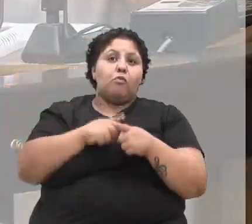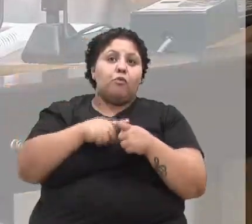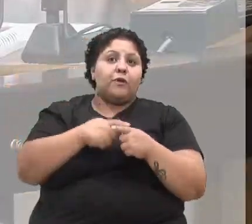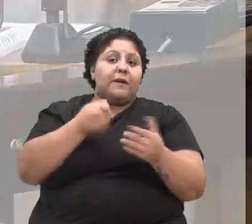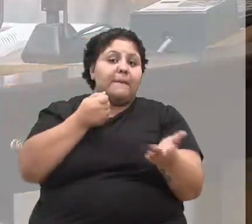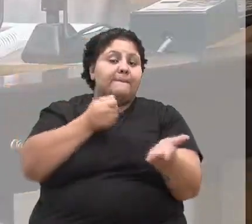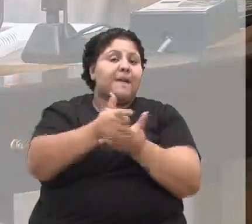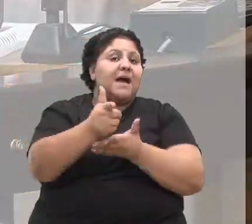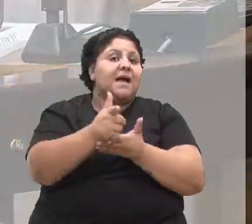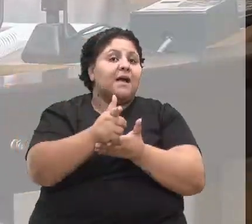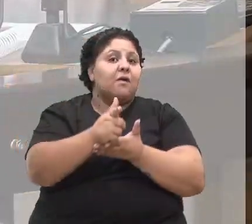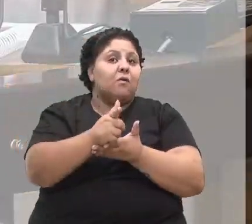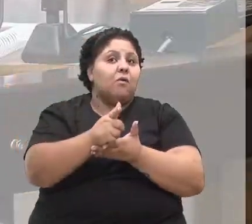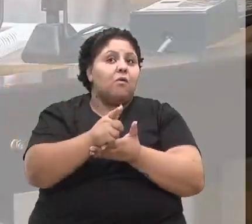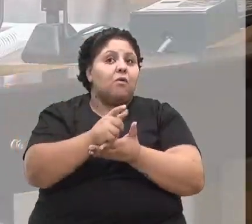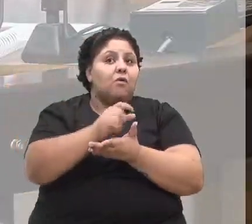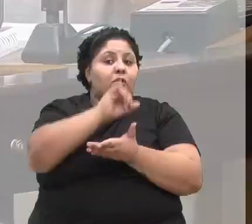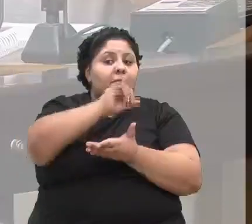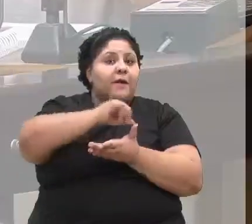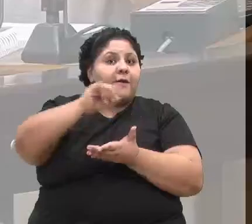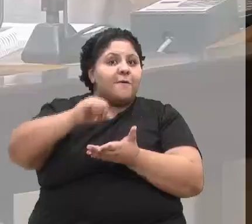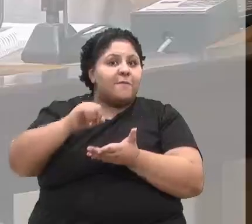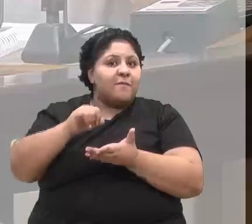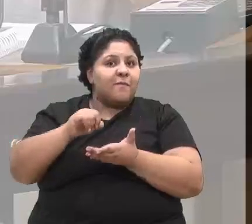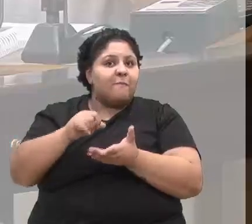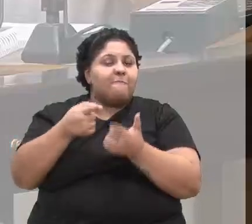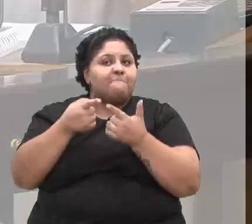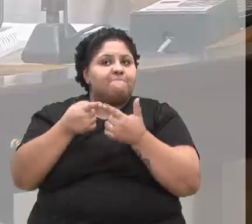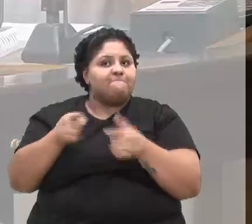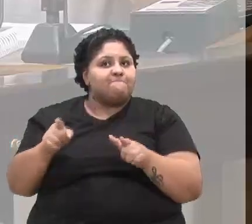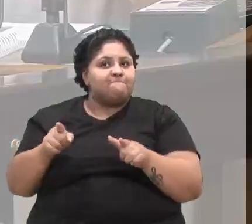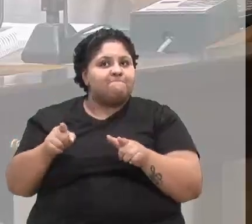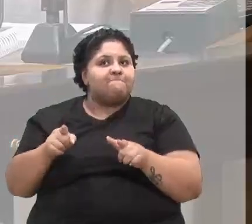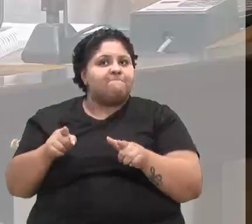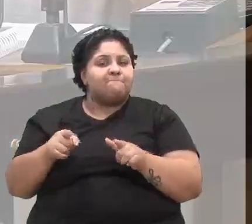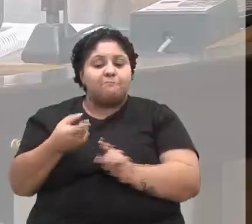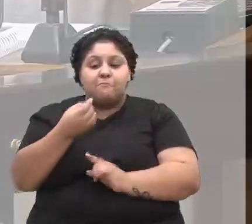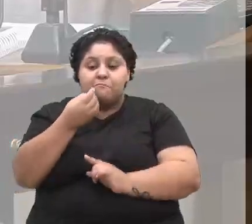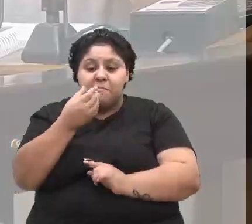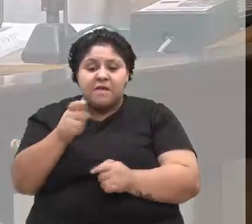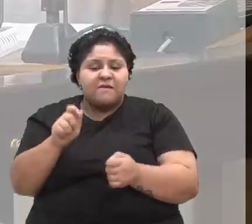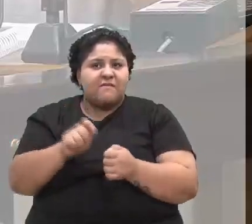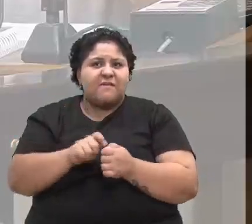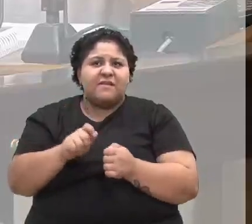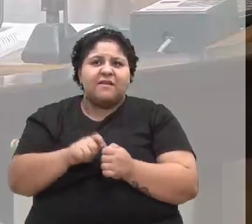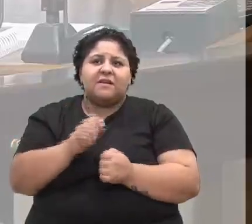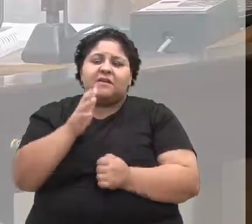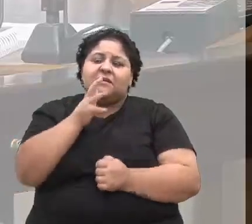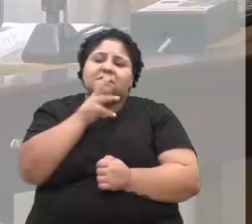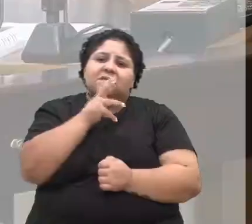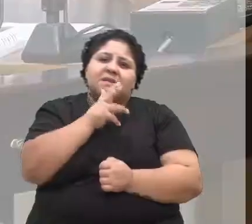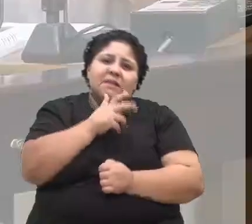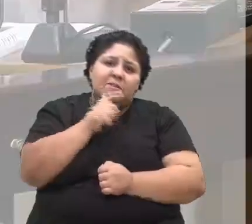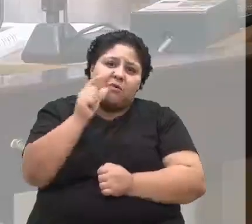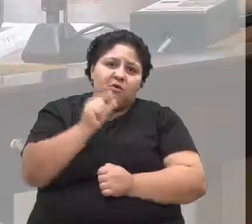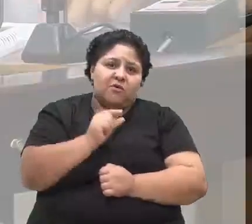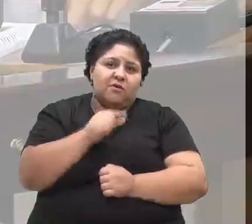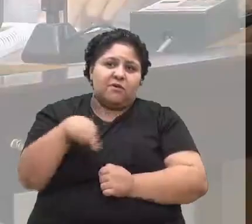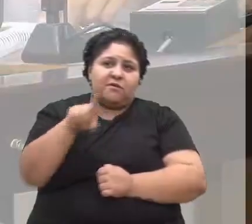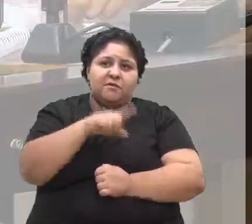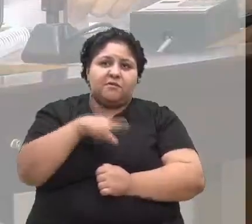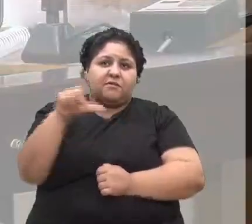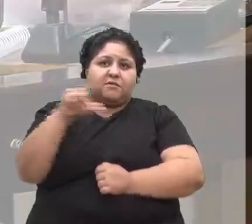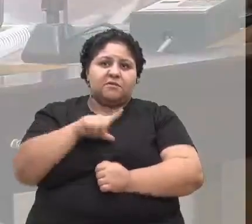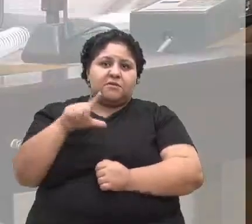impostos, eles precisam disso, mas coisas que são bem feitas, às vezes demoram um pouco, mas a gente vai ter